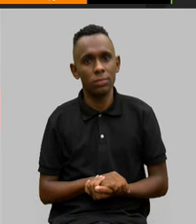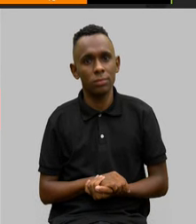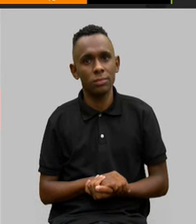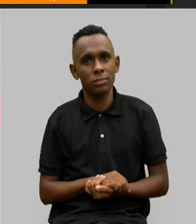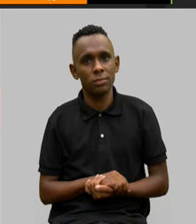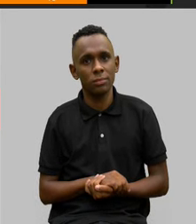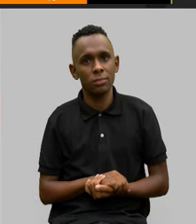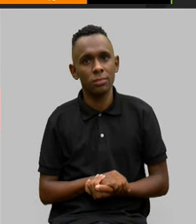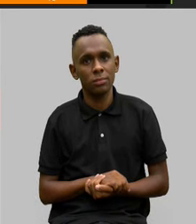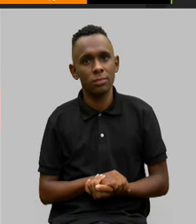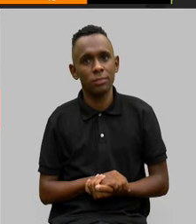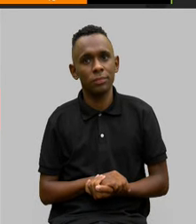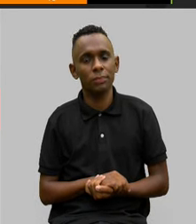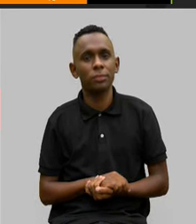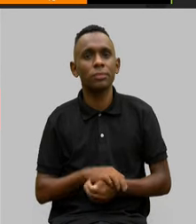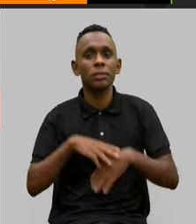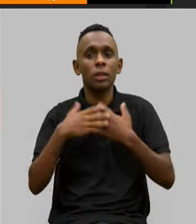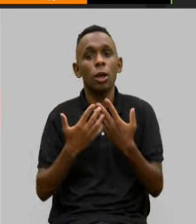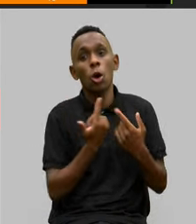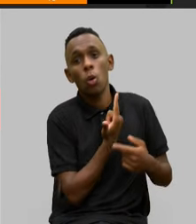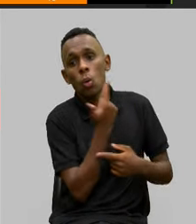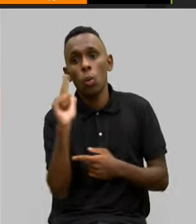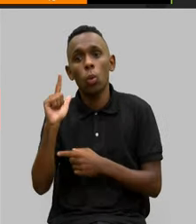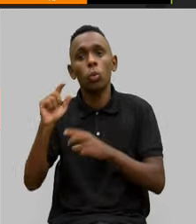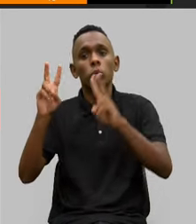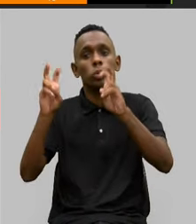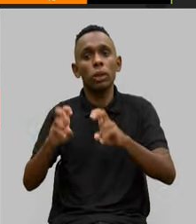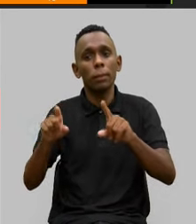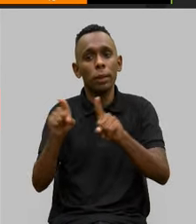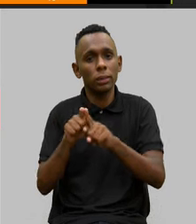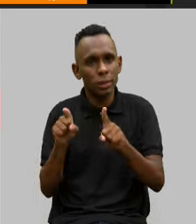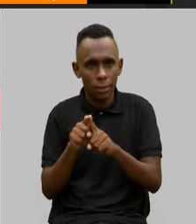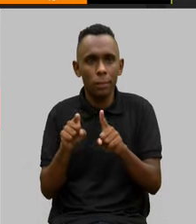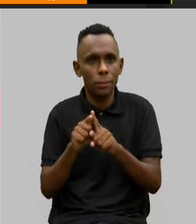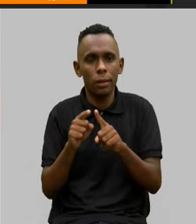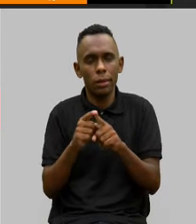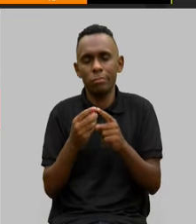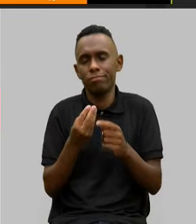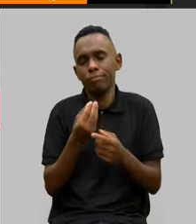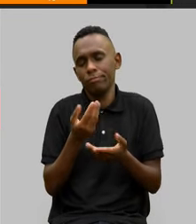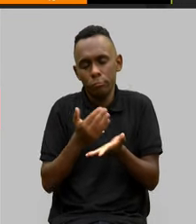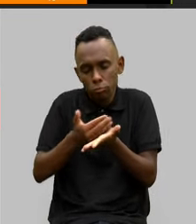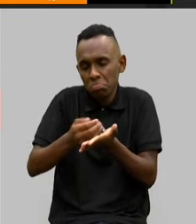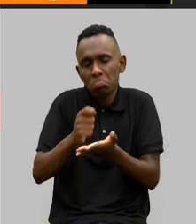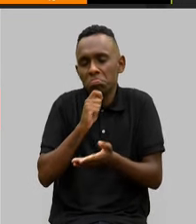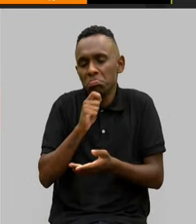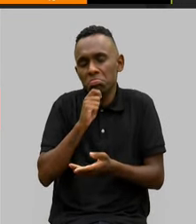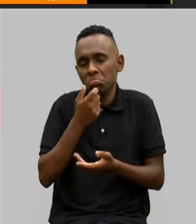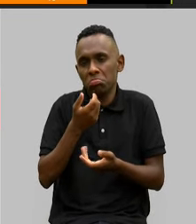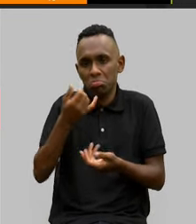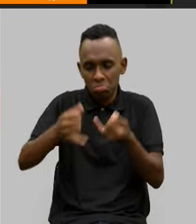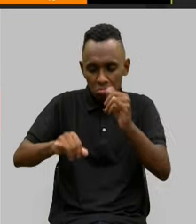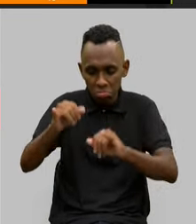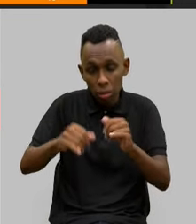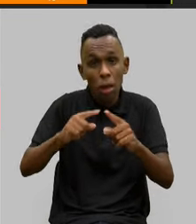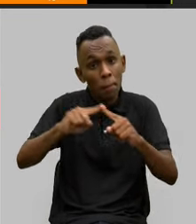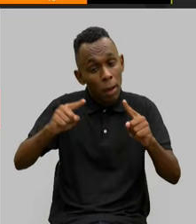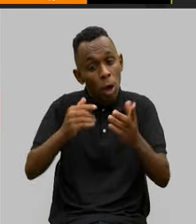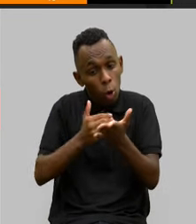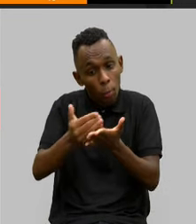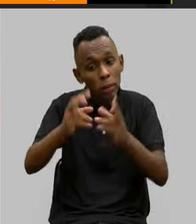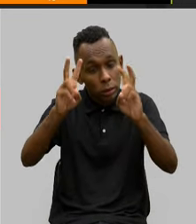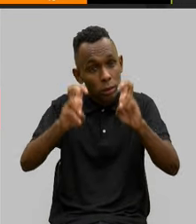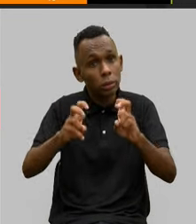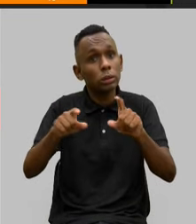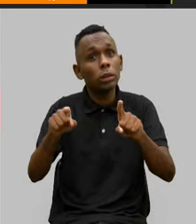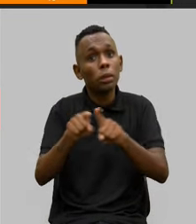metodologias outra questão também que a gente vem eh que a gente ainda não iniciou no laboratório mas agora a gente vai começar a trabalhar só a questão dos